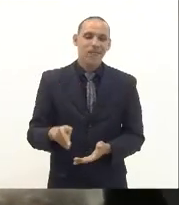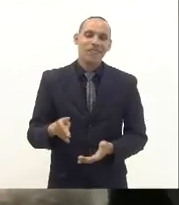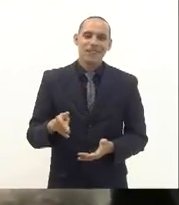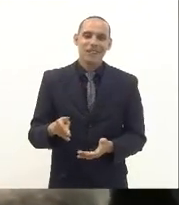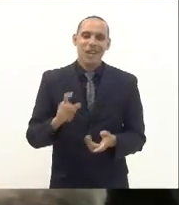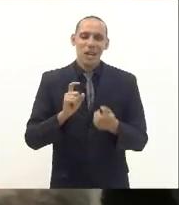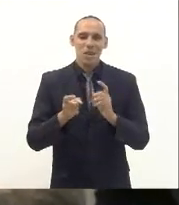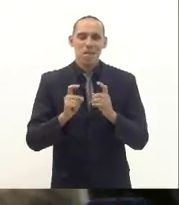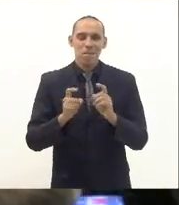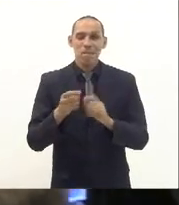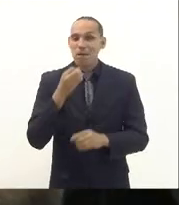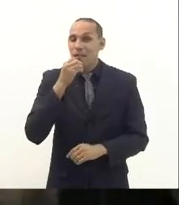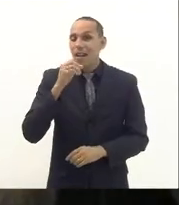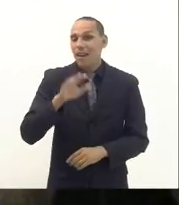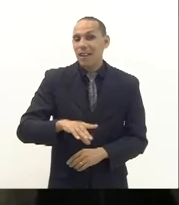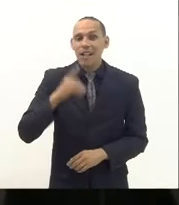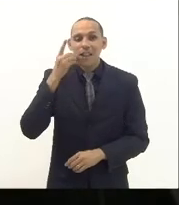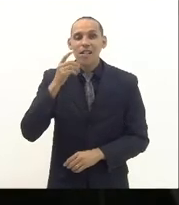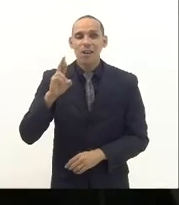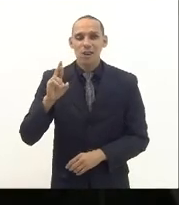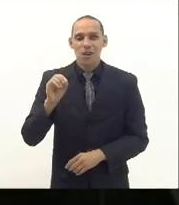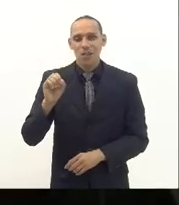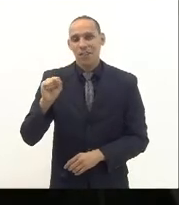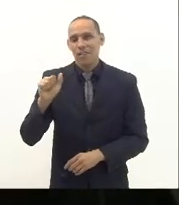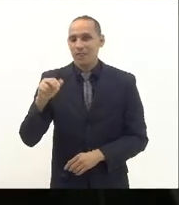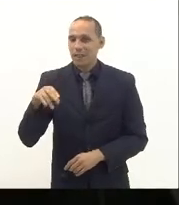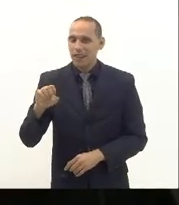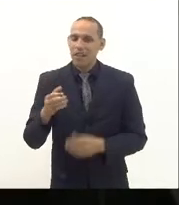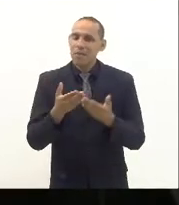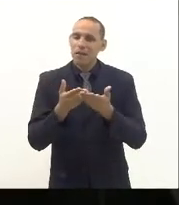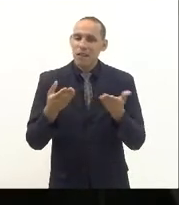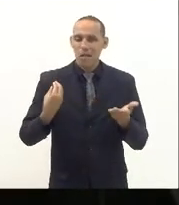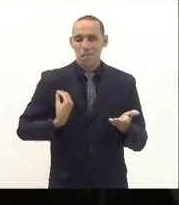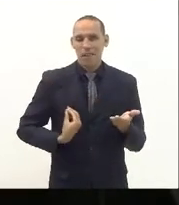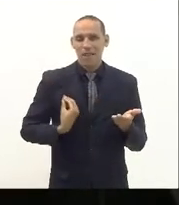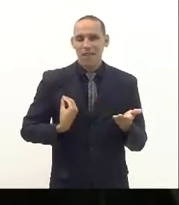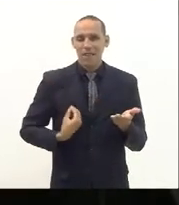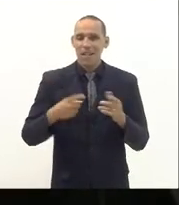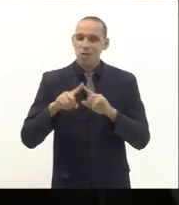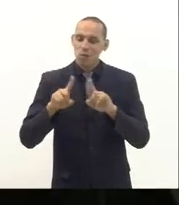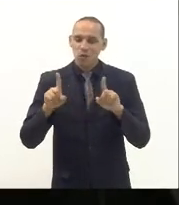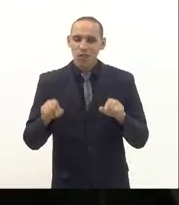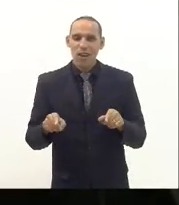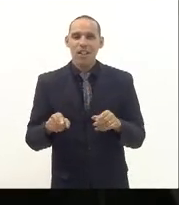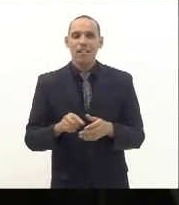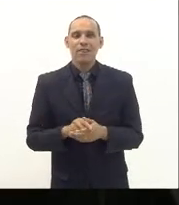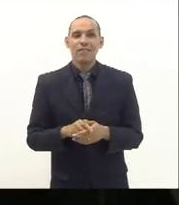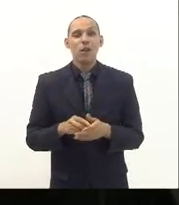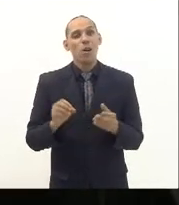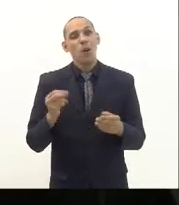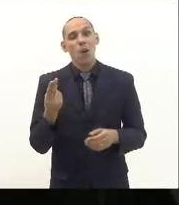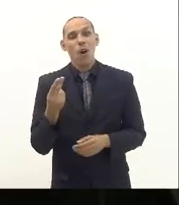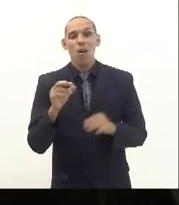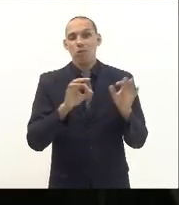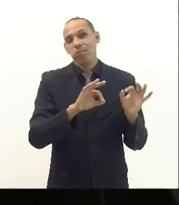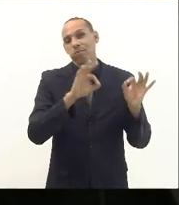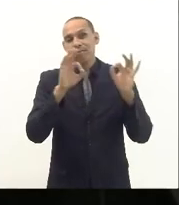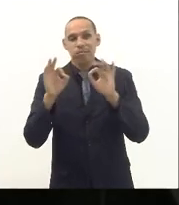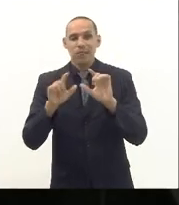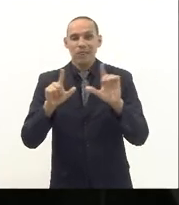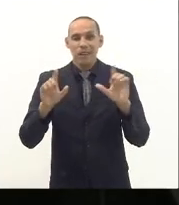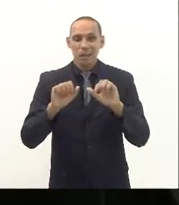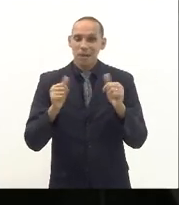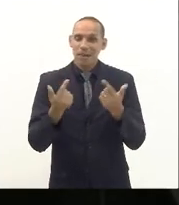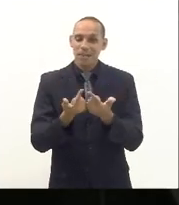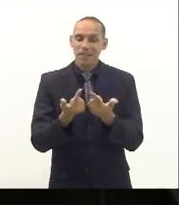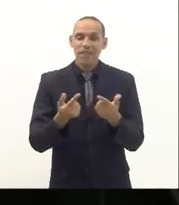Boa tarde deputada Rosane Félix a todos que estão aqui nossos servidores o que nos acompanham aqui através da